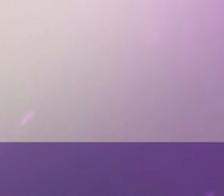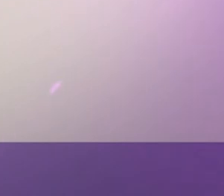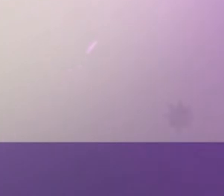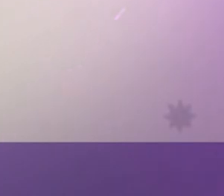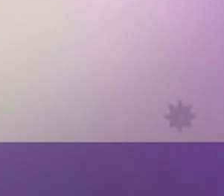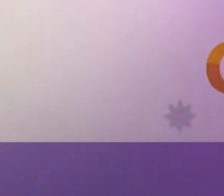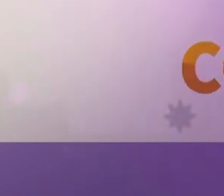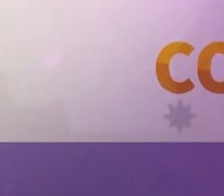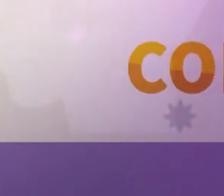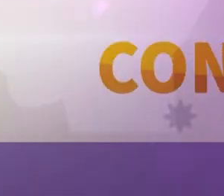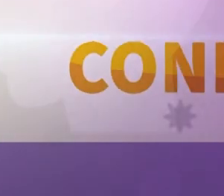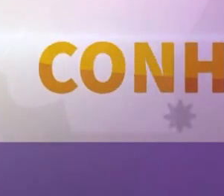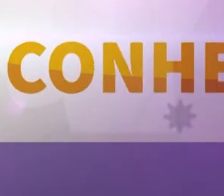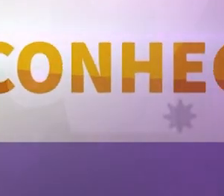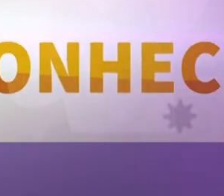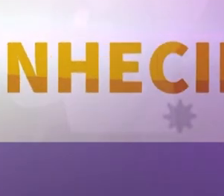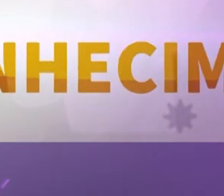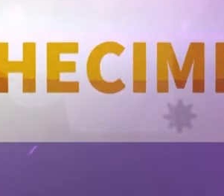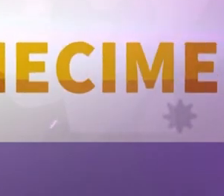E aí